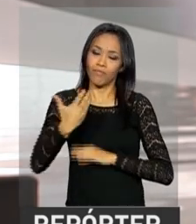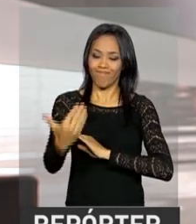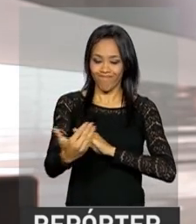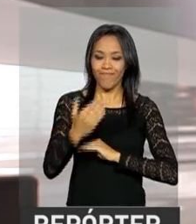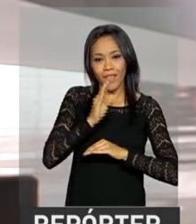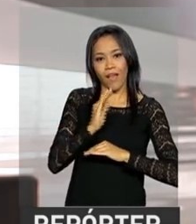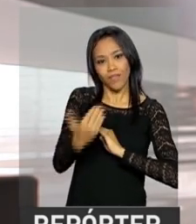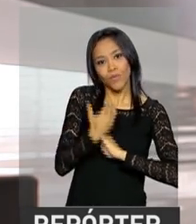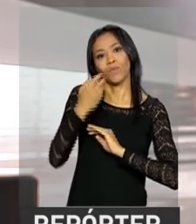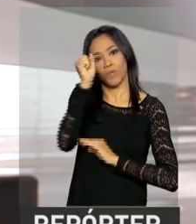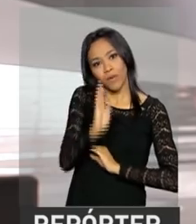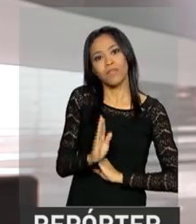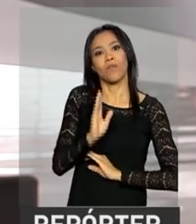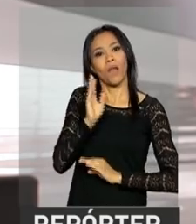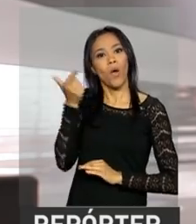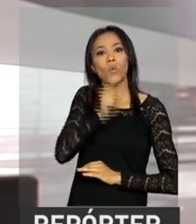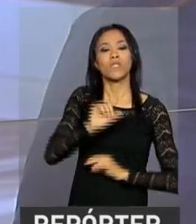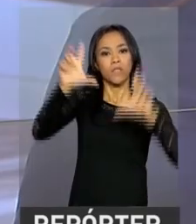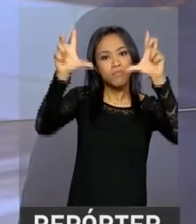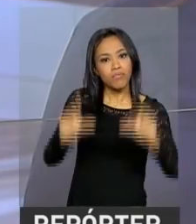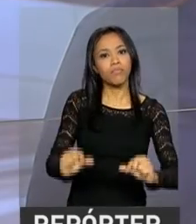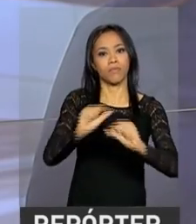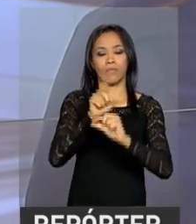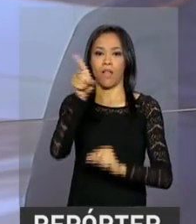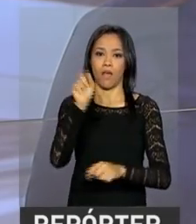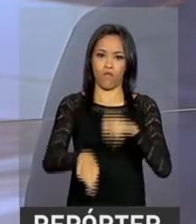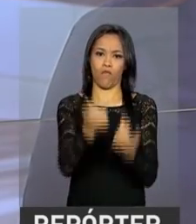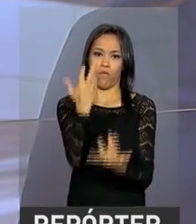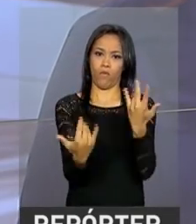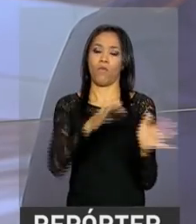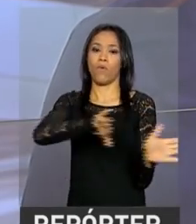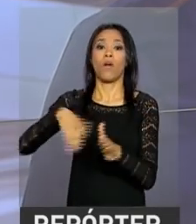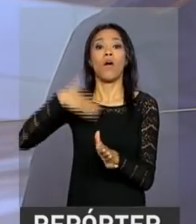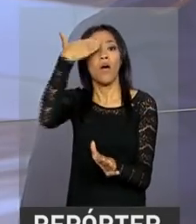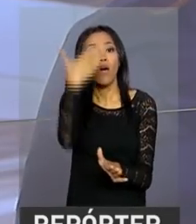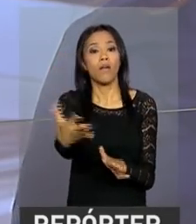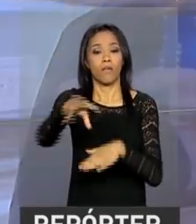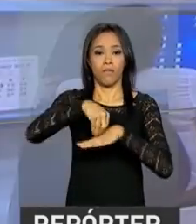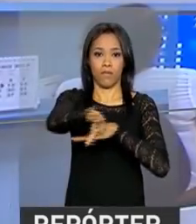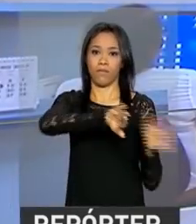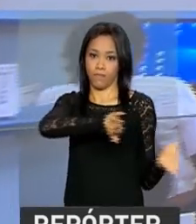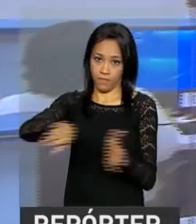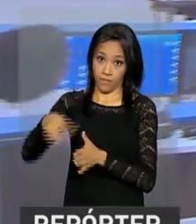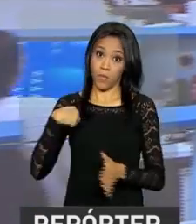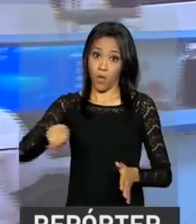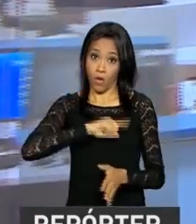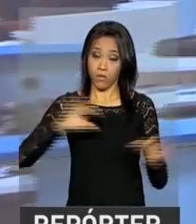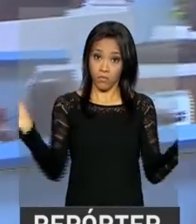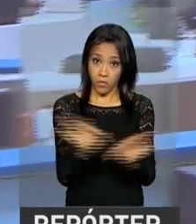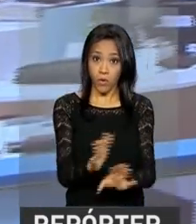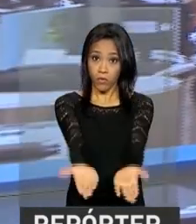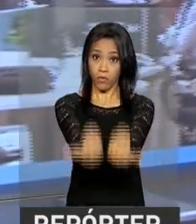para combater os incêndios. Leandro. Ok, Gabriela, obrigado pelas suas informações. E nós ficamos por aqui, voltamos